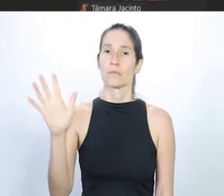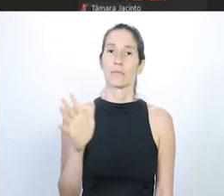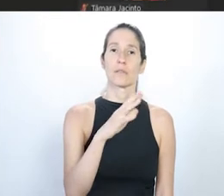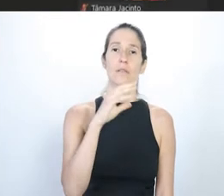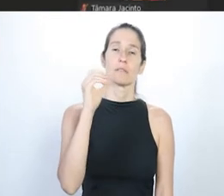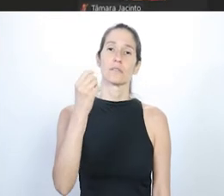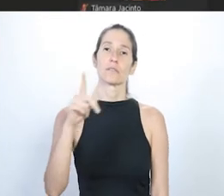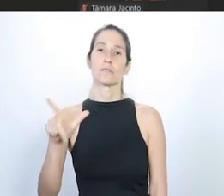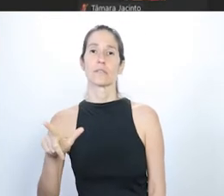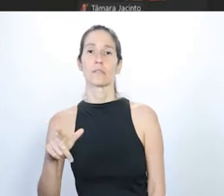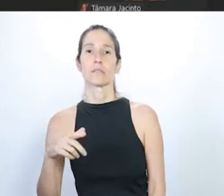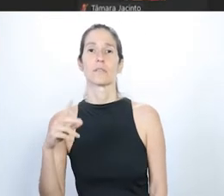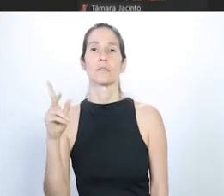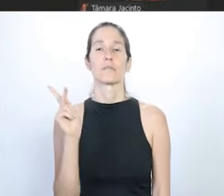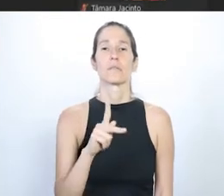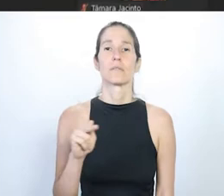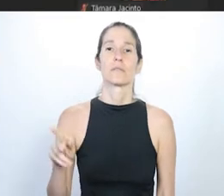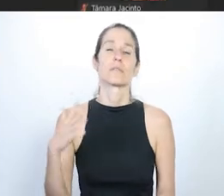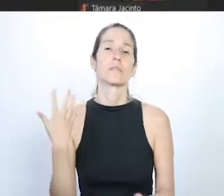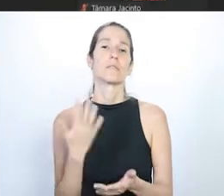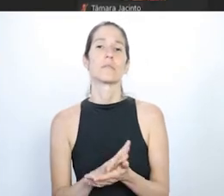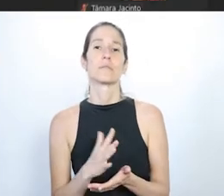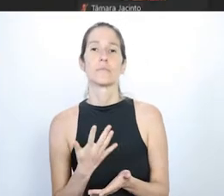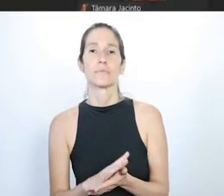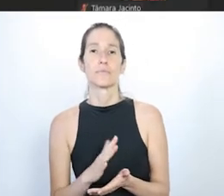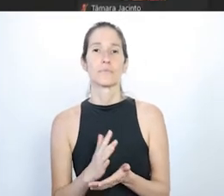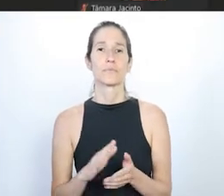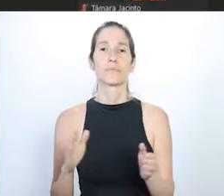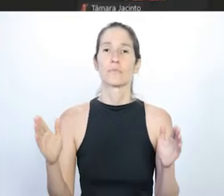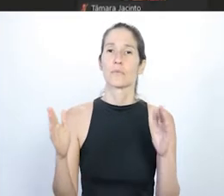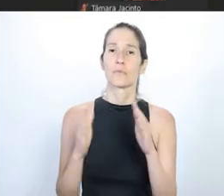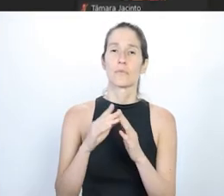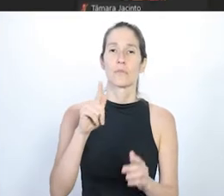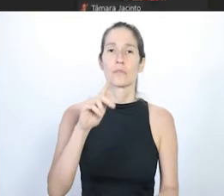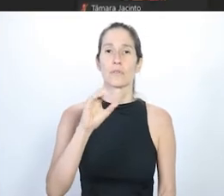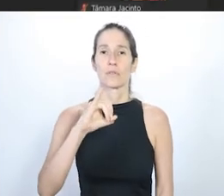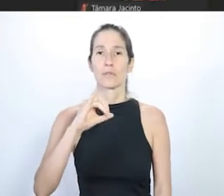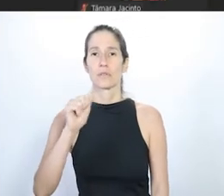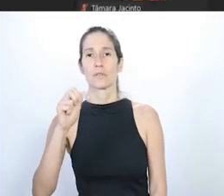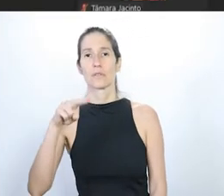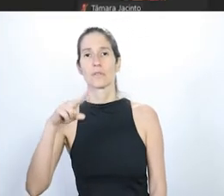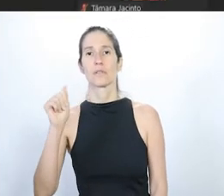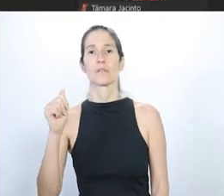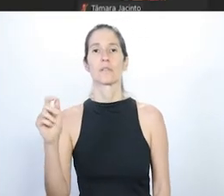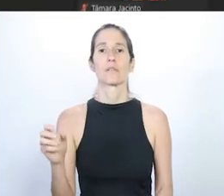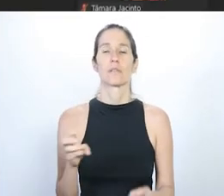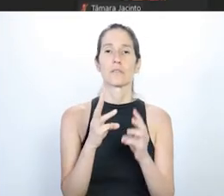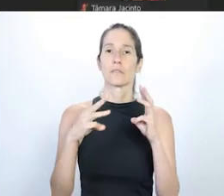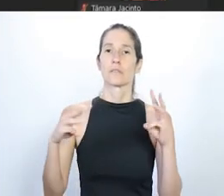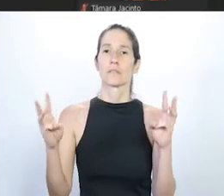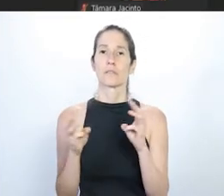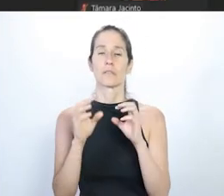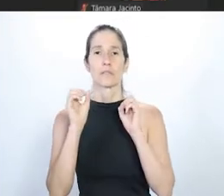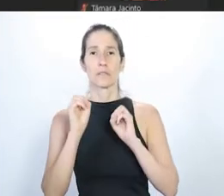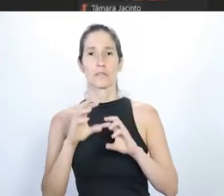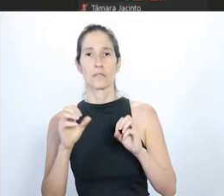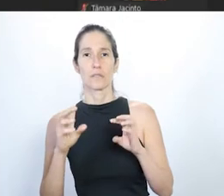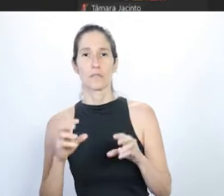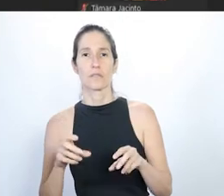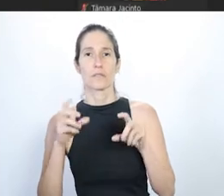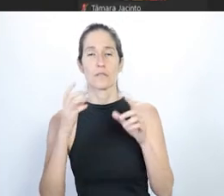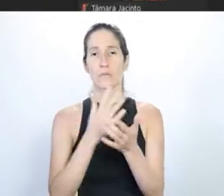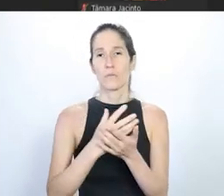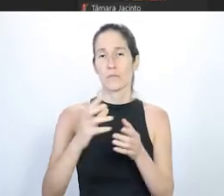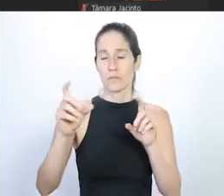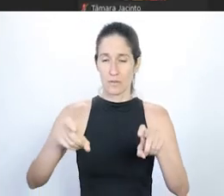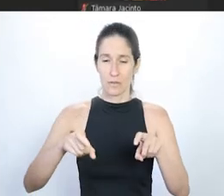de Maracatu, também morou em Goiânia, hoje a ciranda é escola, vinda da palha da cana.